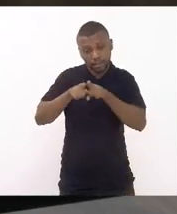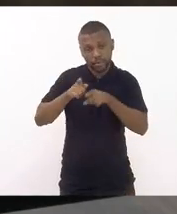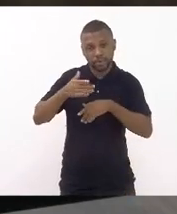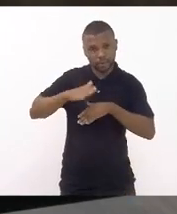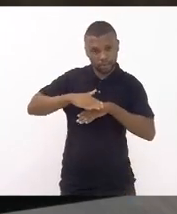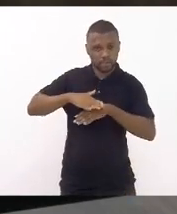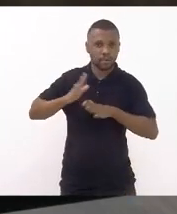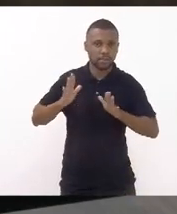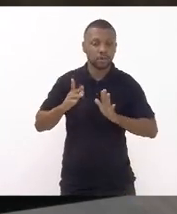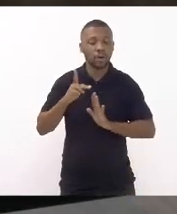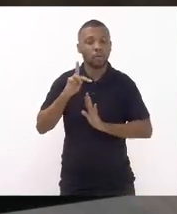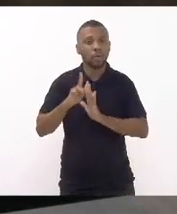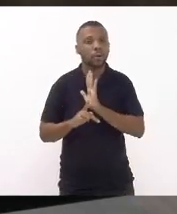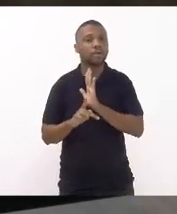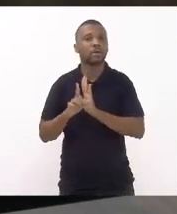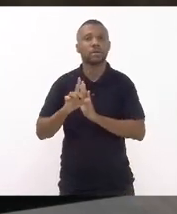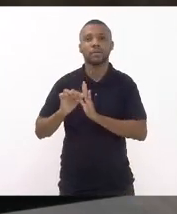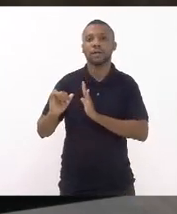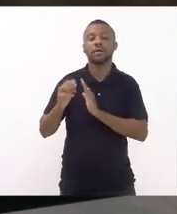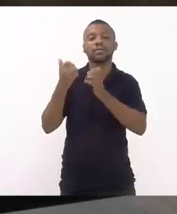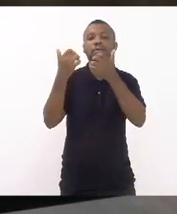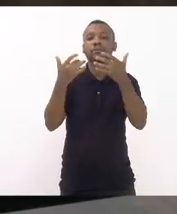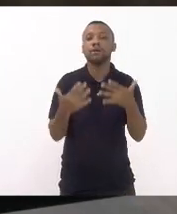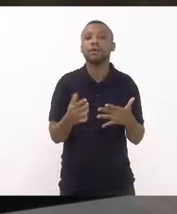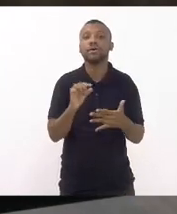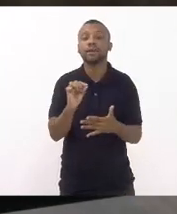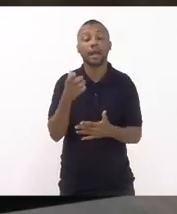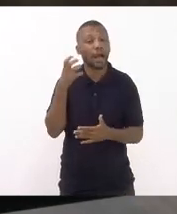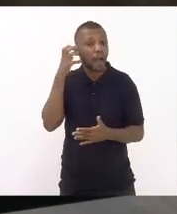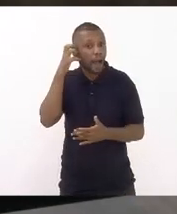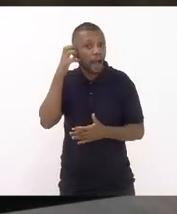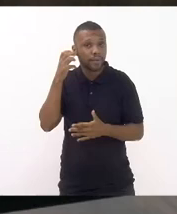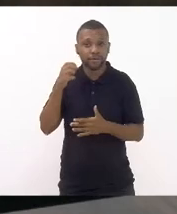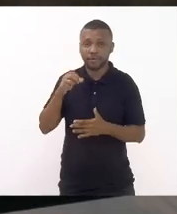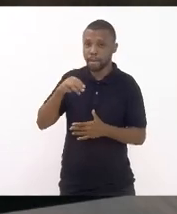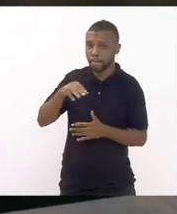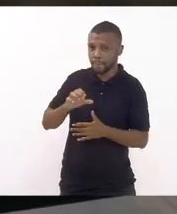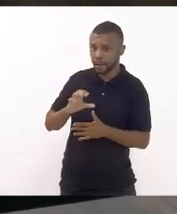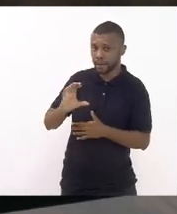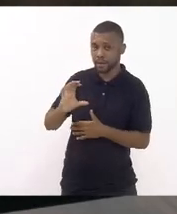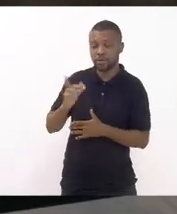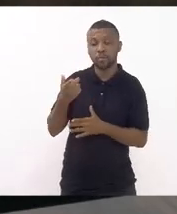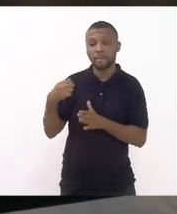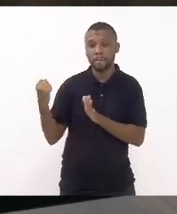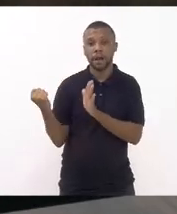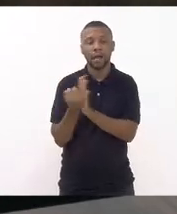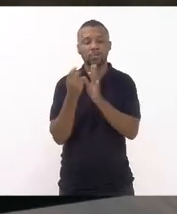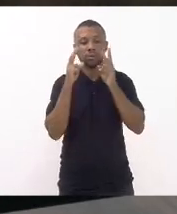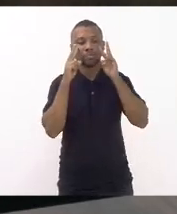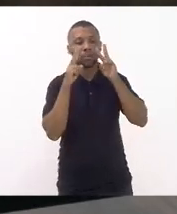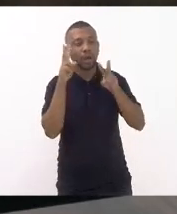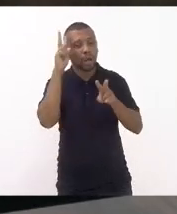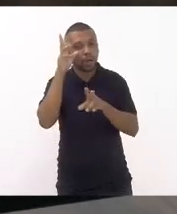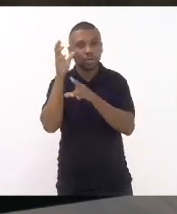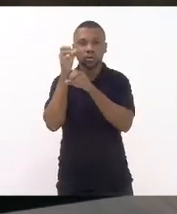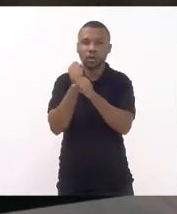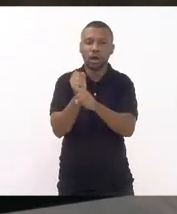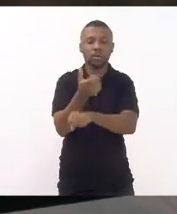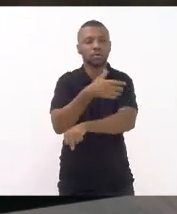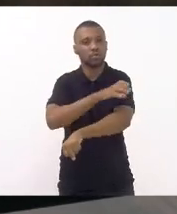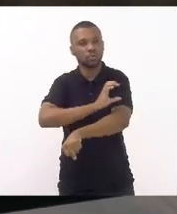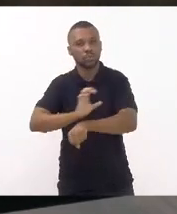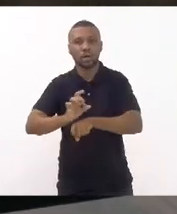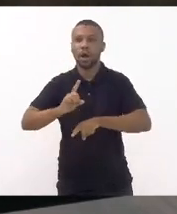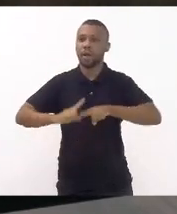que declara a Rádio MEC como patrimônio histórico e cultural imaterial do